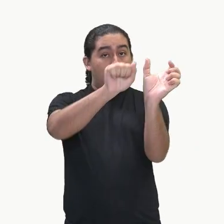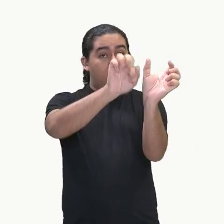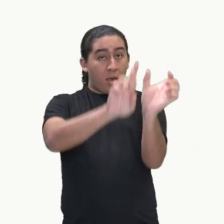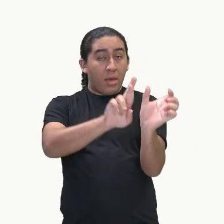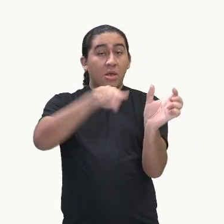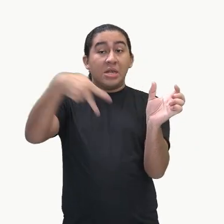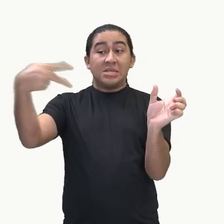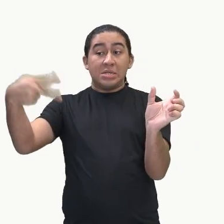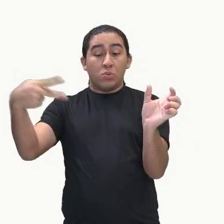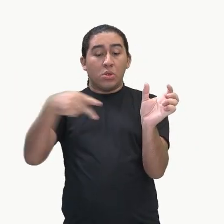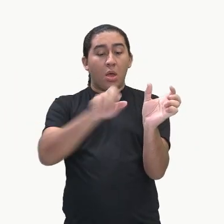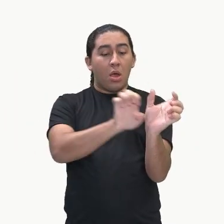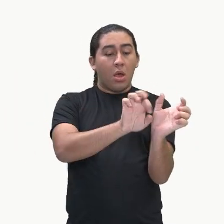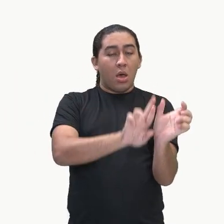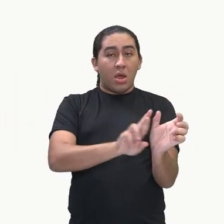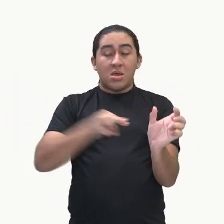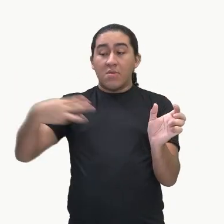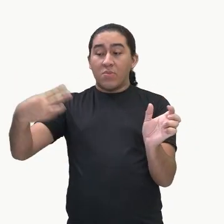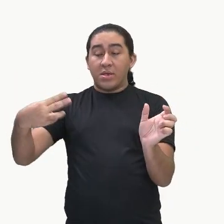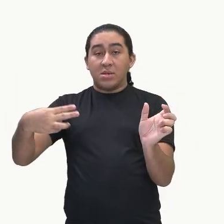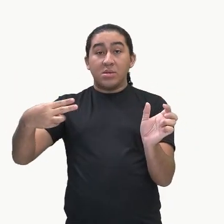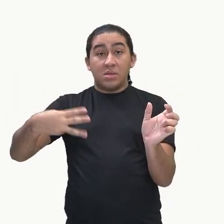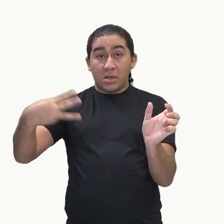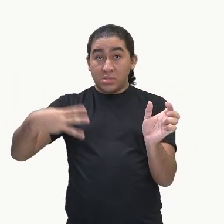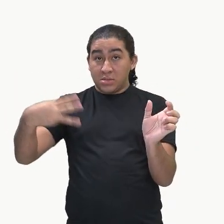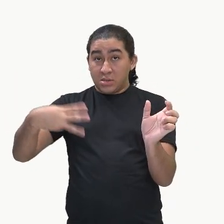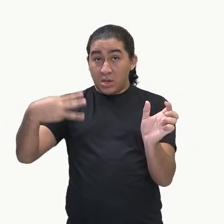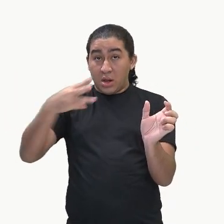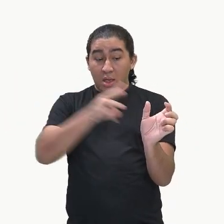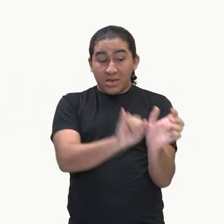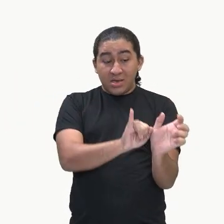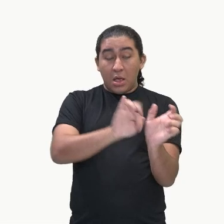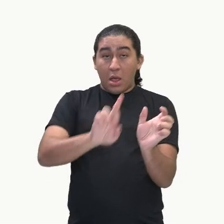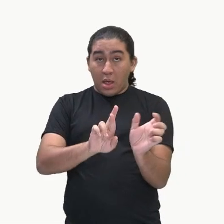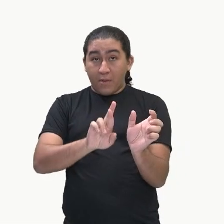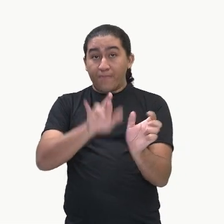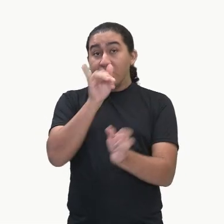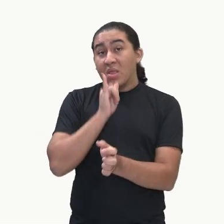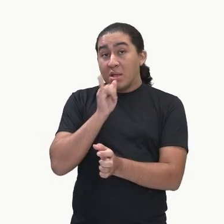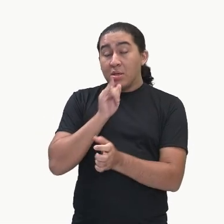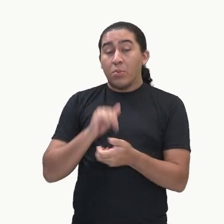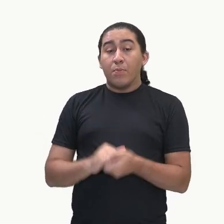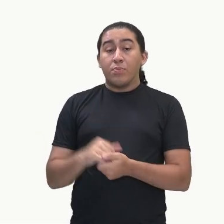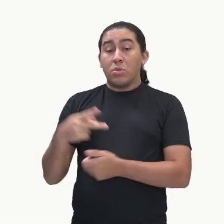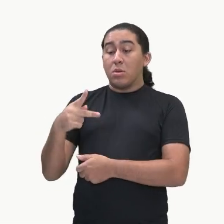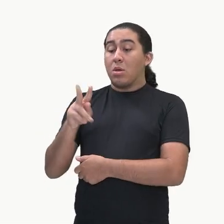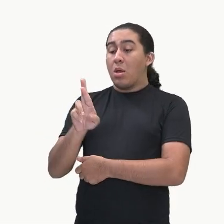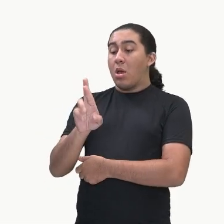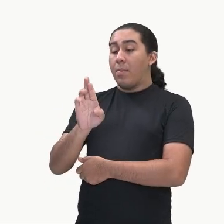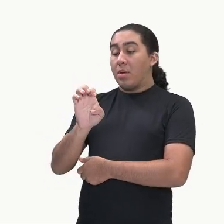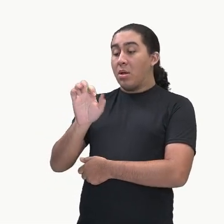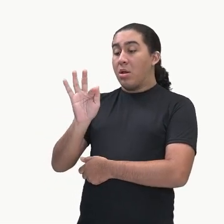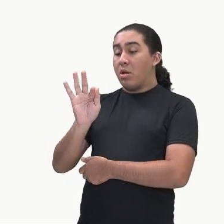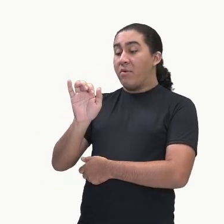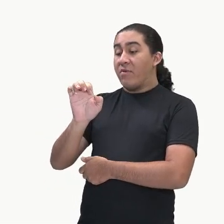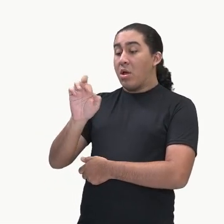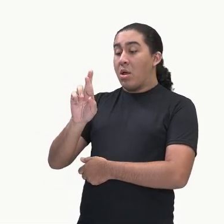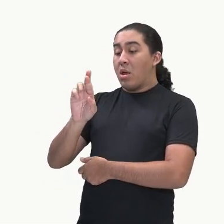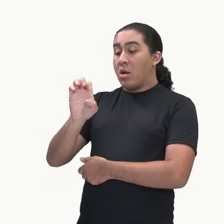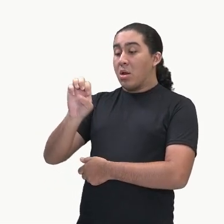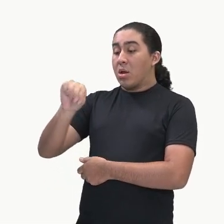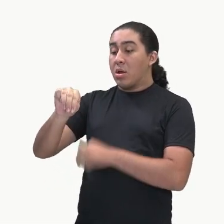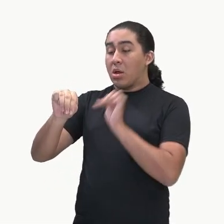segunda ER e a terceira IR. Por exemplo, aqui, preferem é do verbo